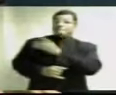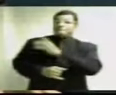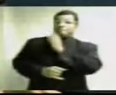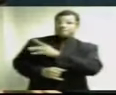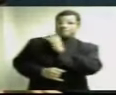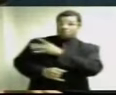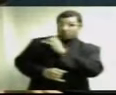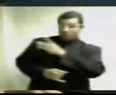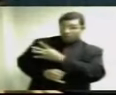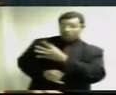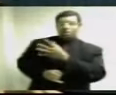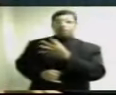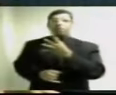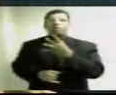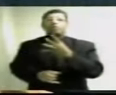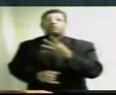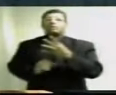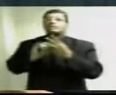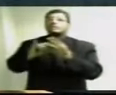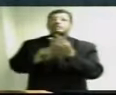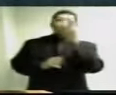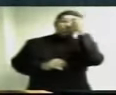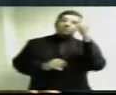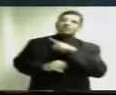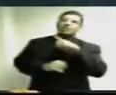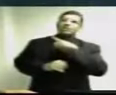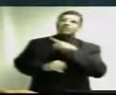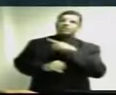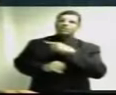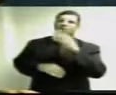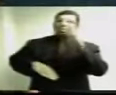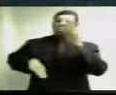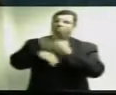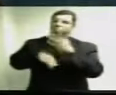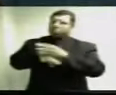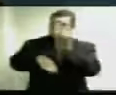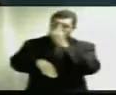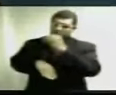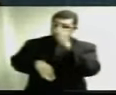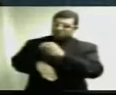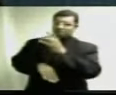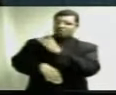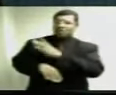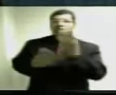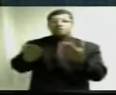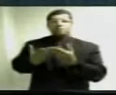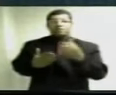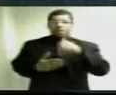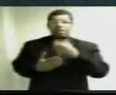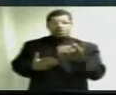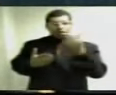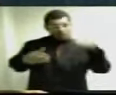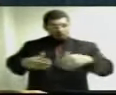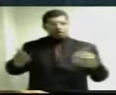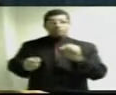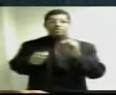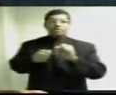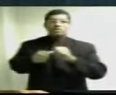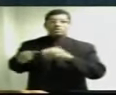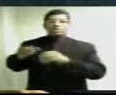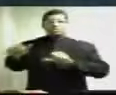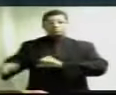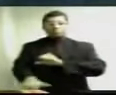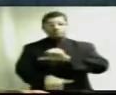dessas manifestações, se alguém tenta desqualificar essas manifestações, eu quero aqui fazer o